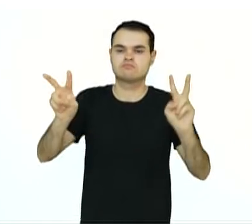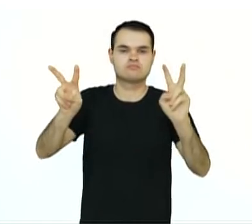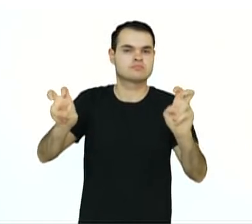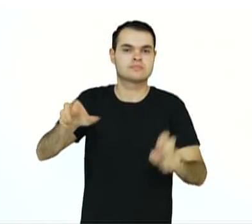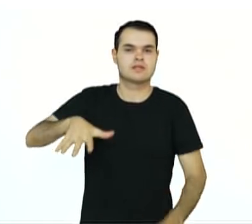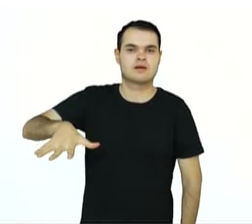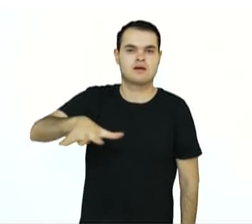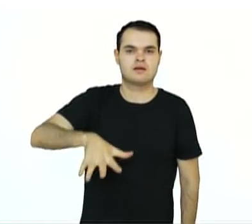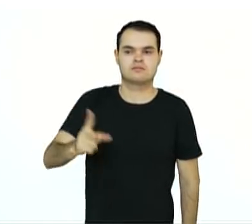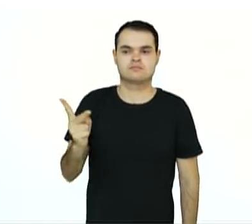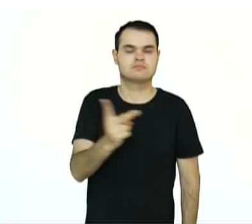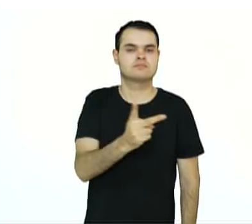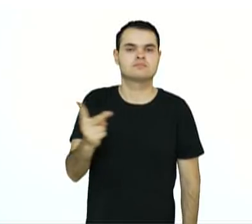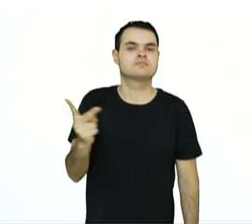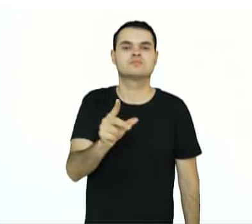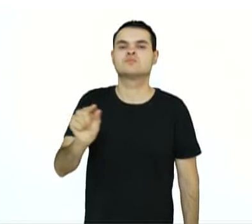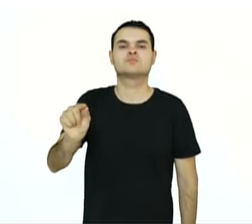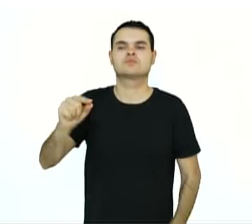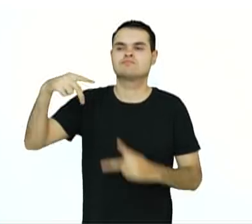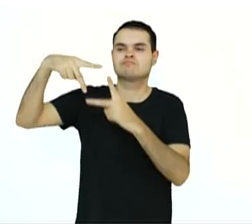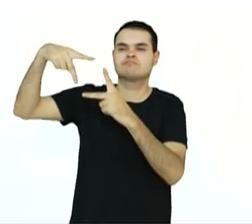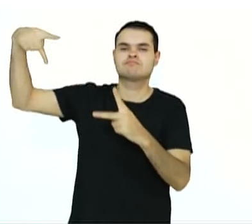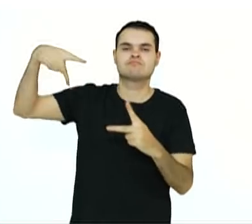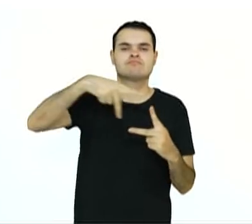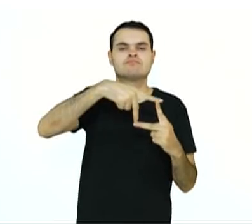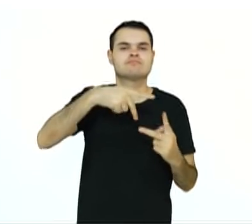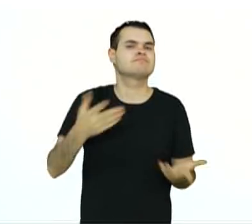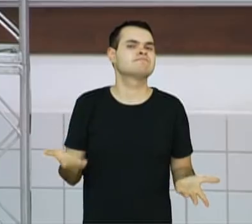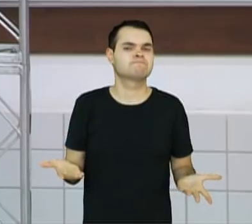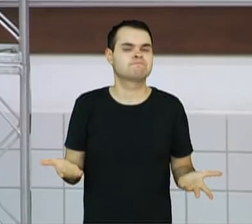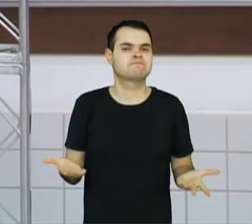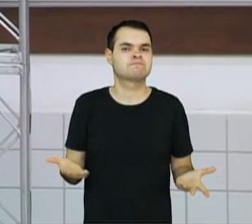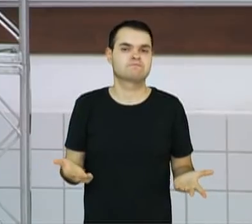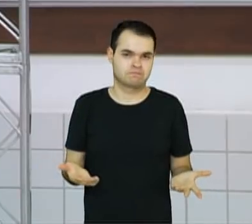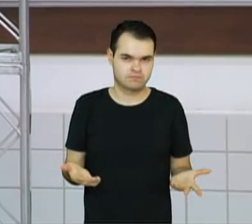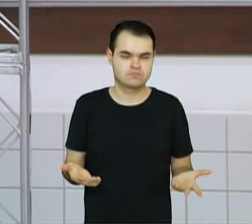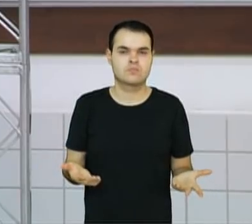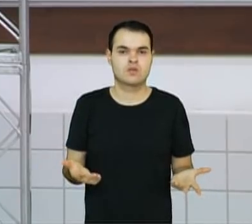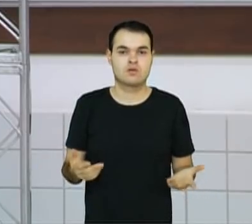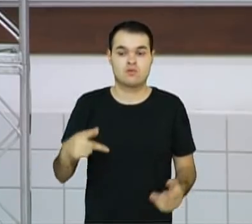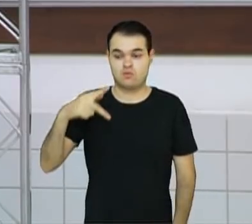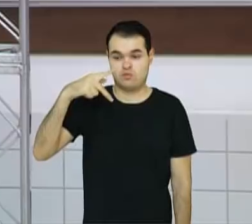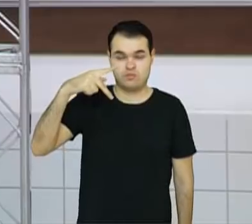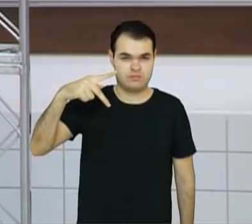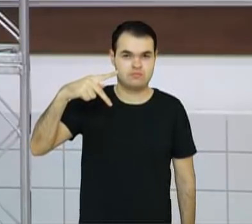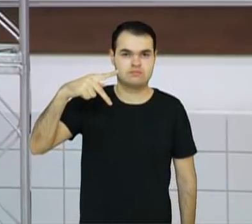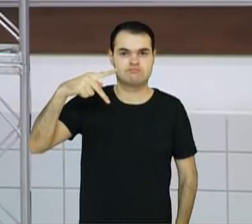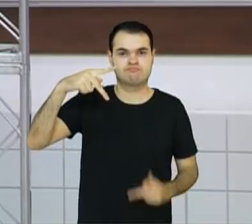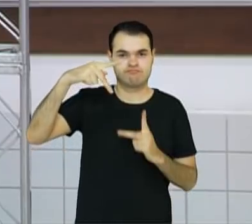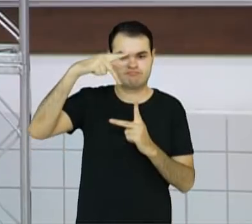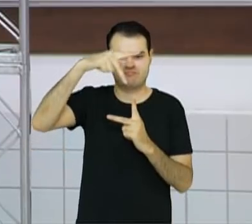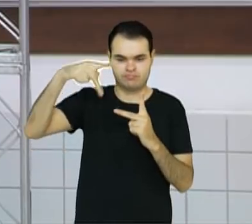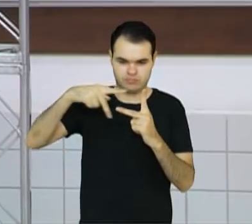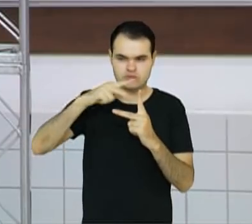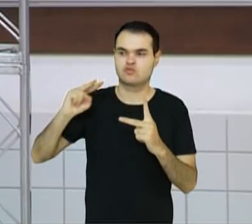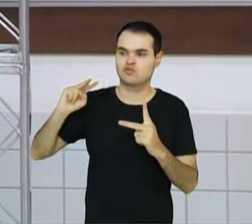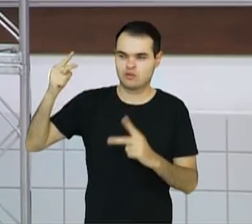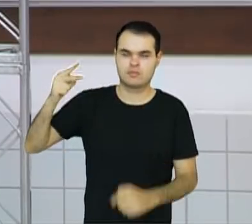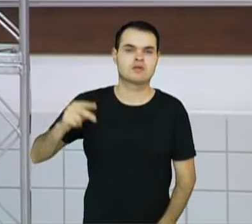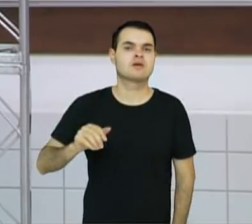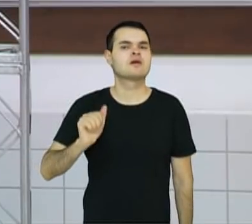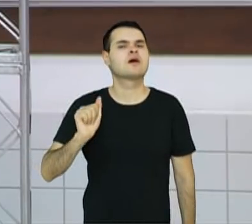ladrilhos? Bom, o que se pode afirmar a respeito da área dos ladrilhos? O perímetro a gente sabe que dobra. E a área? A